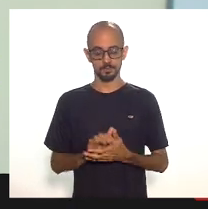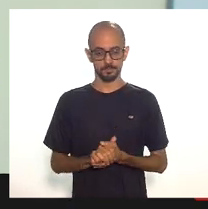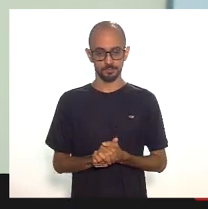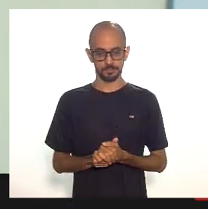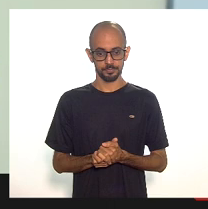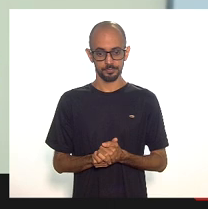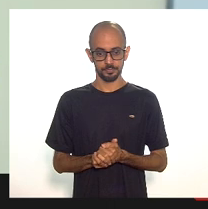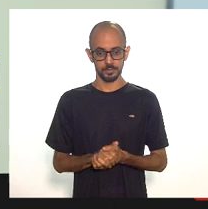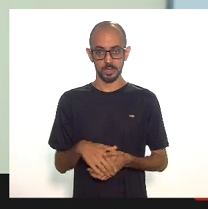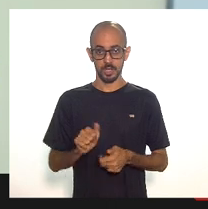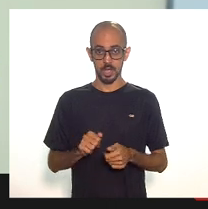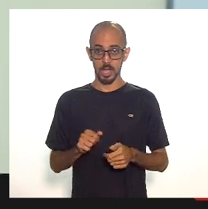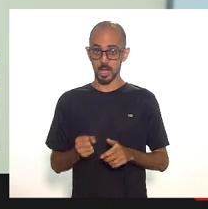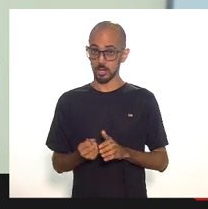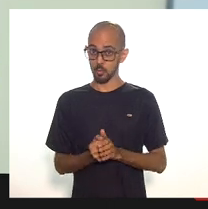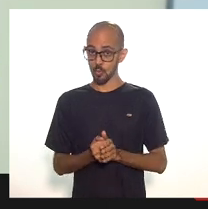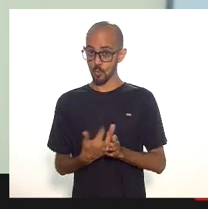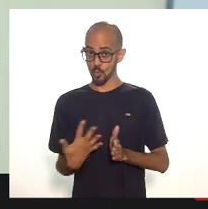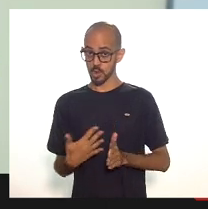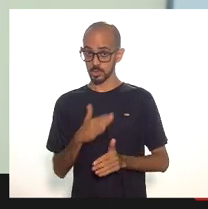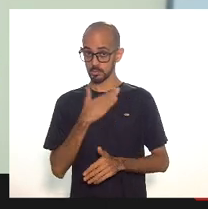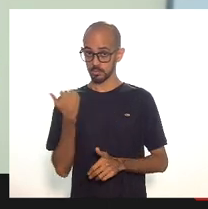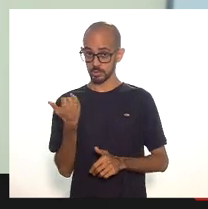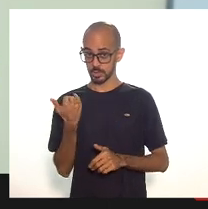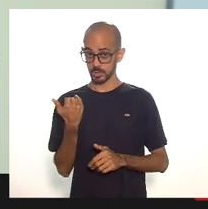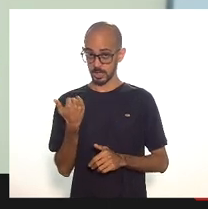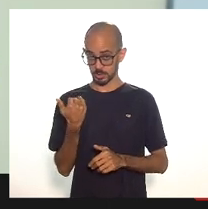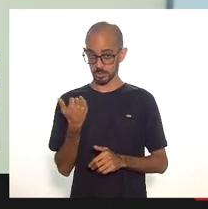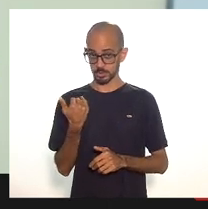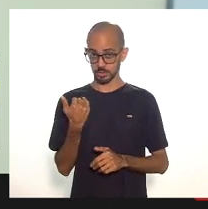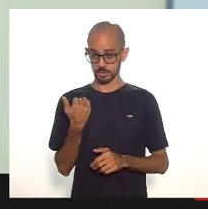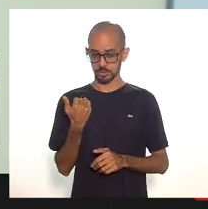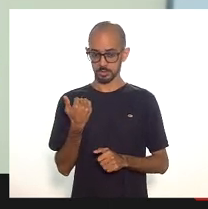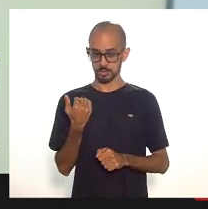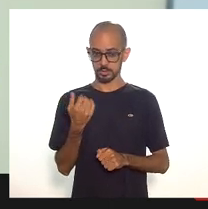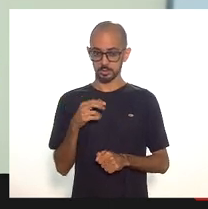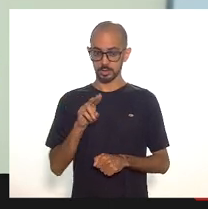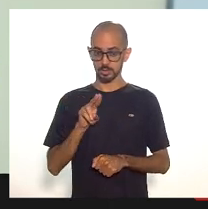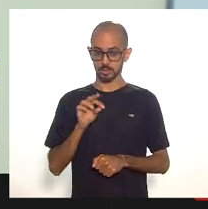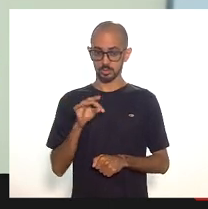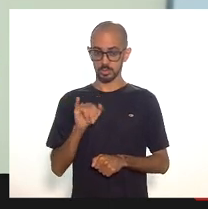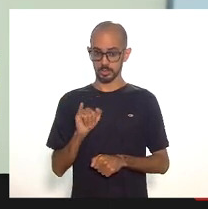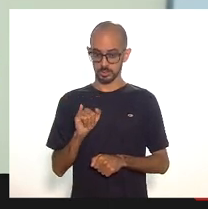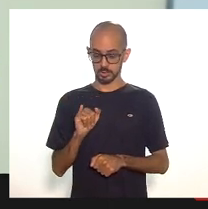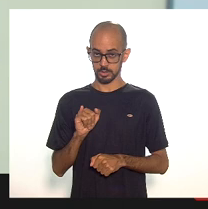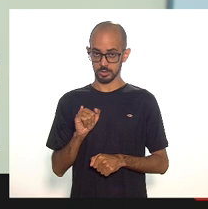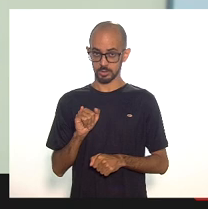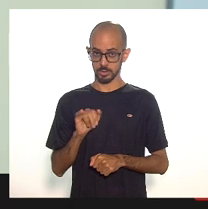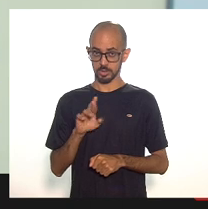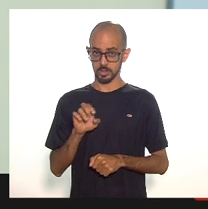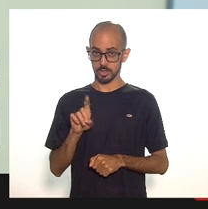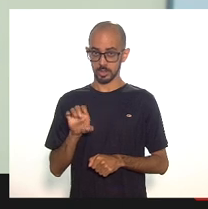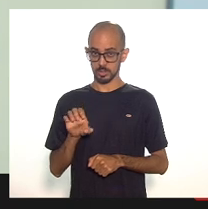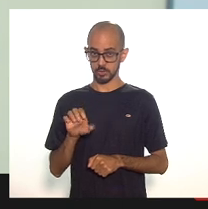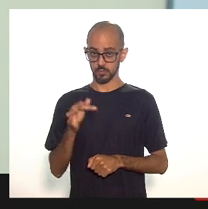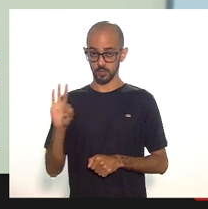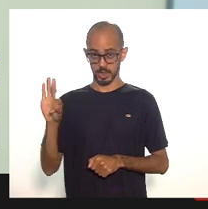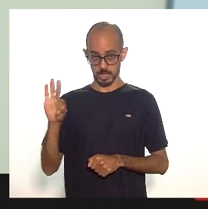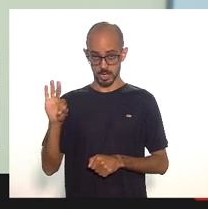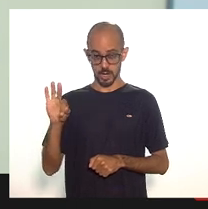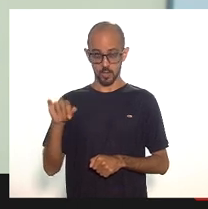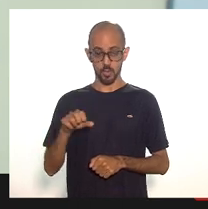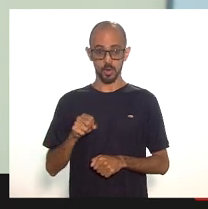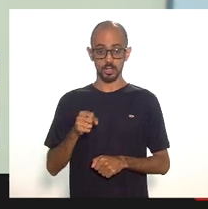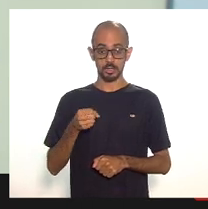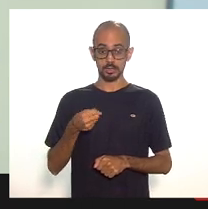das taxas de mortalidade, as taxas de mortalidade das UTI na rede federal, se